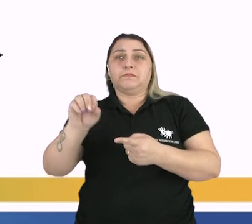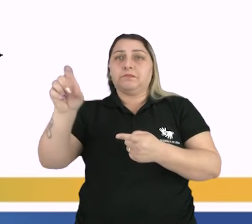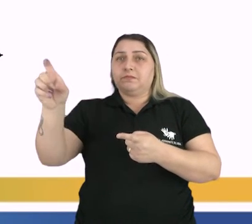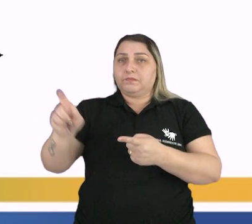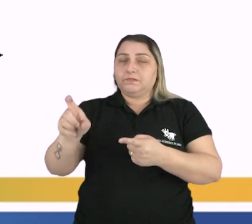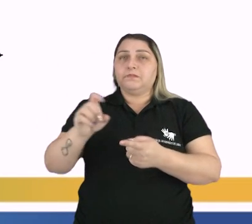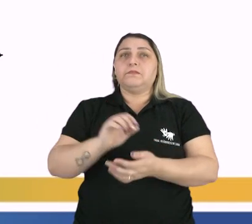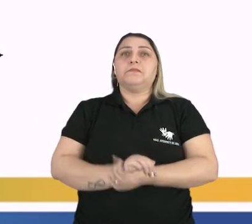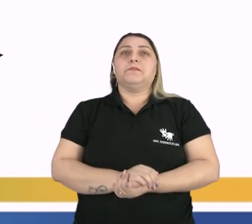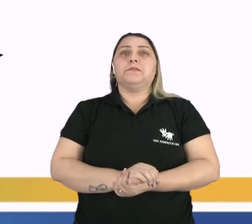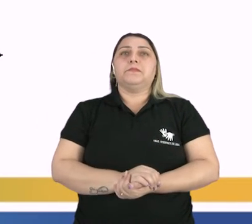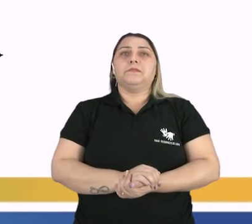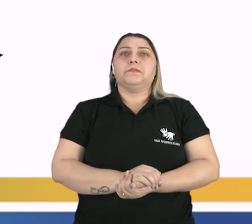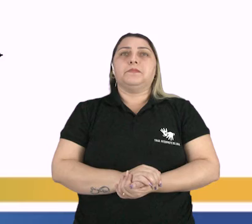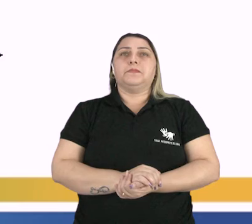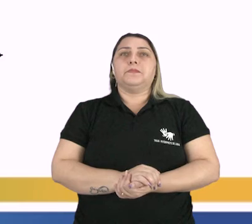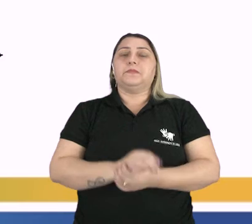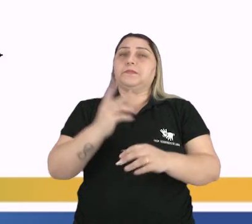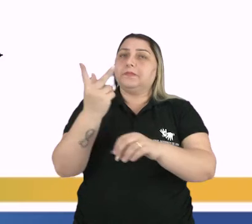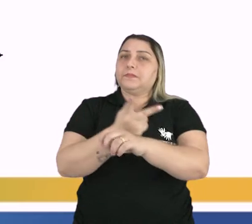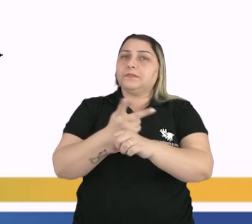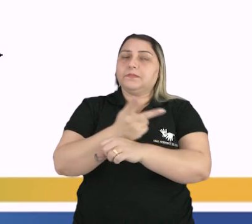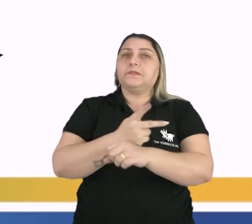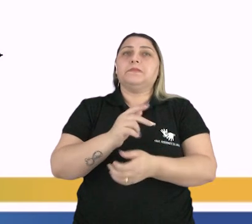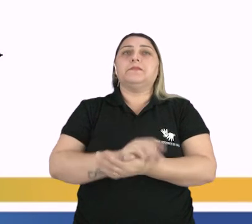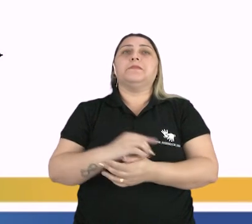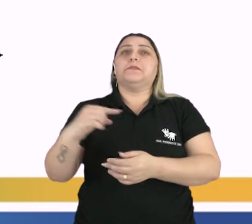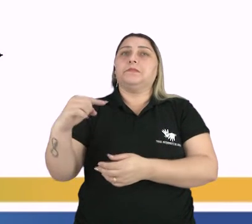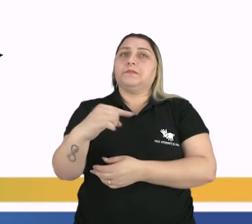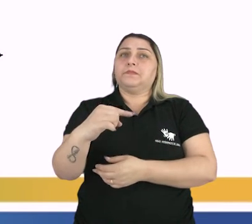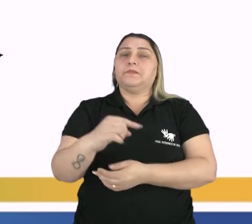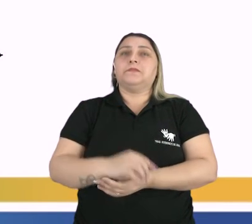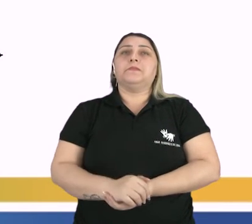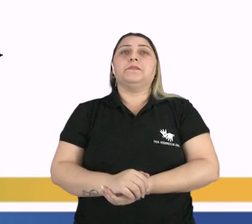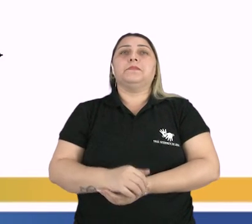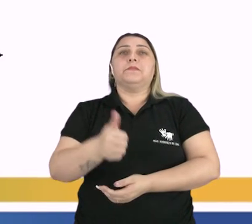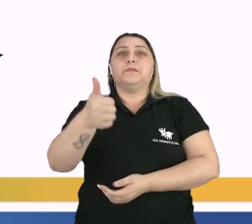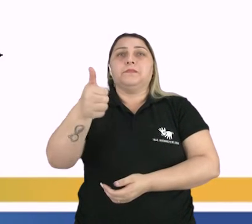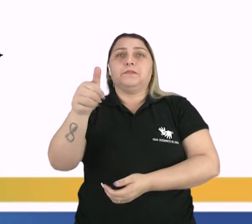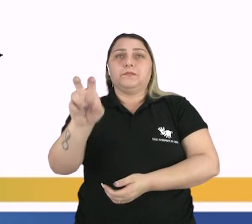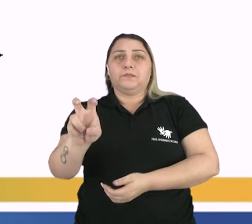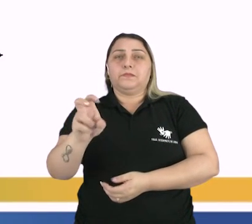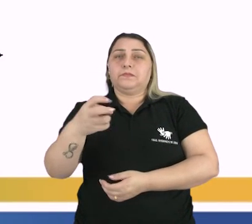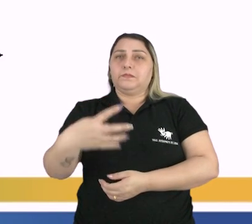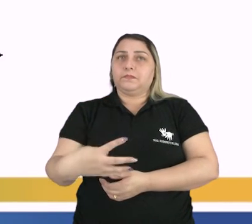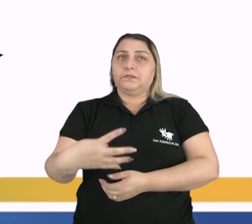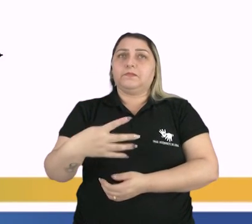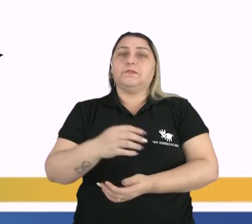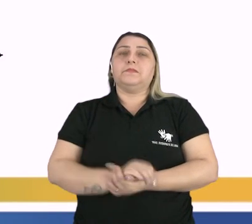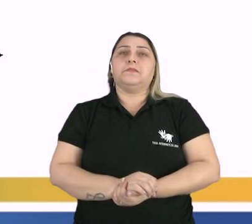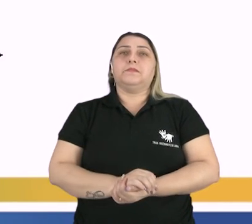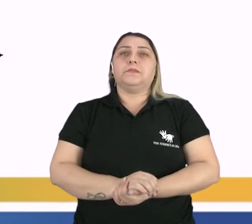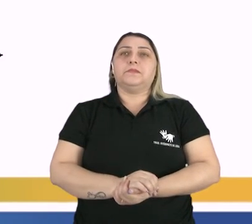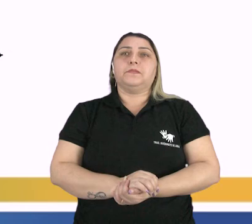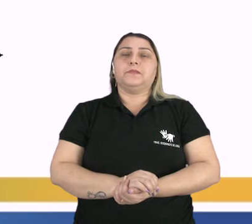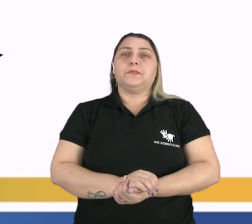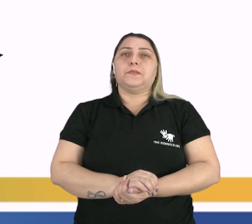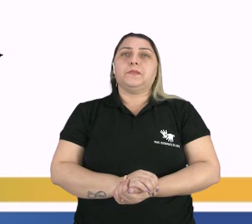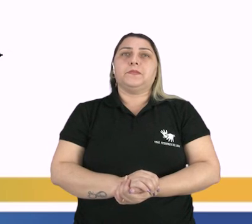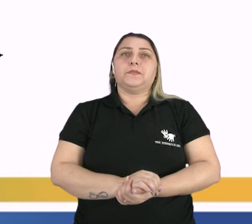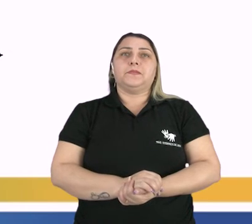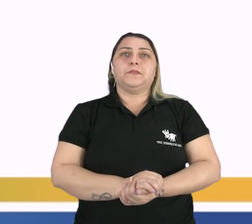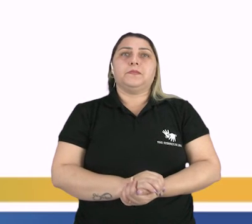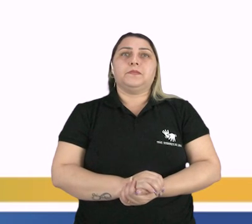o cosseno desse x que nós estamos procurando é negativo menos raiz de 15 sobre